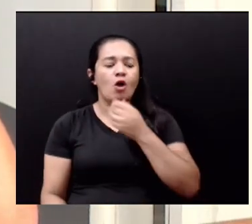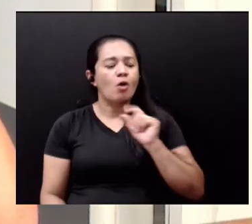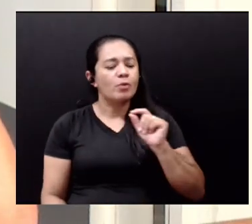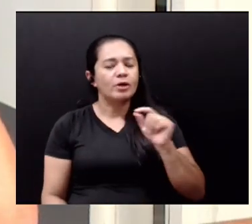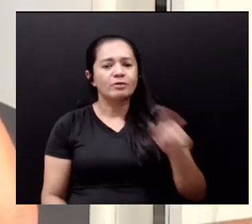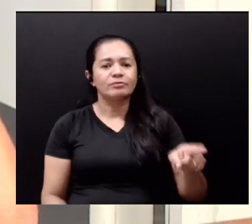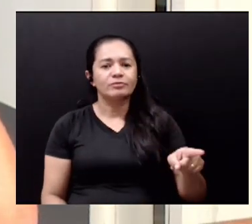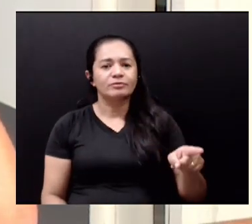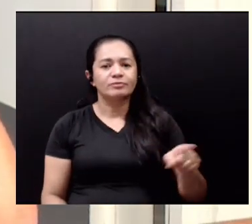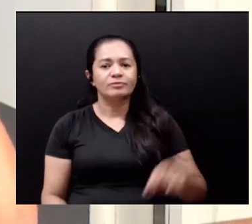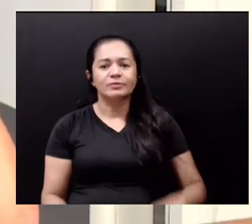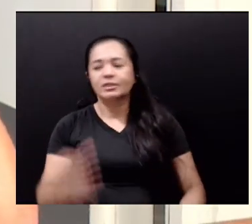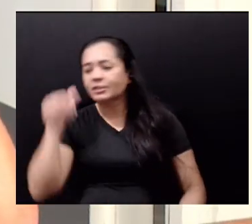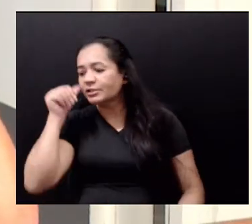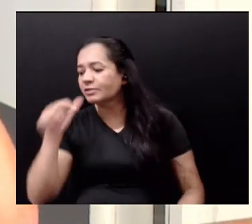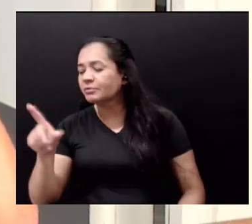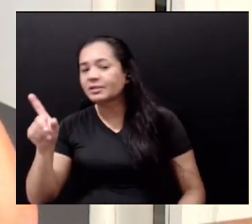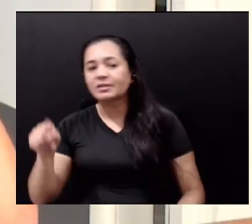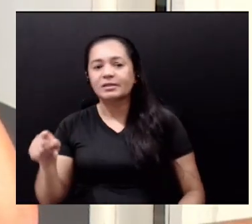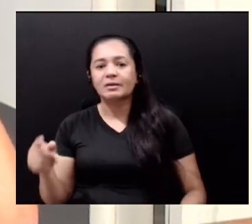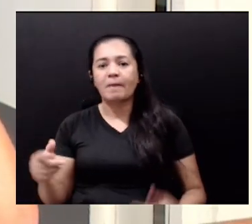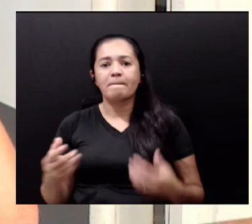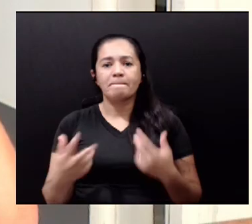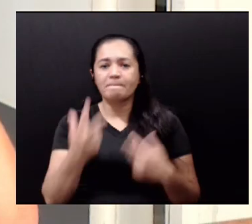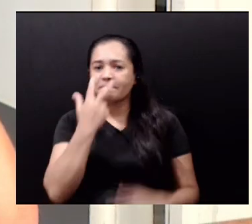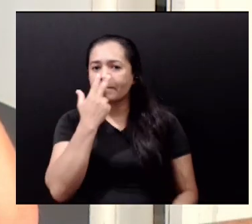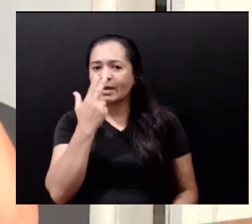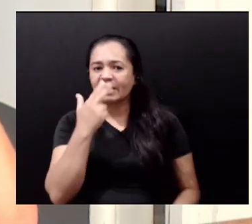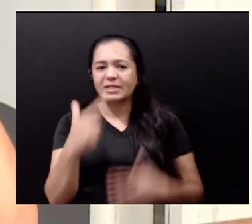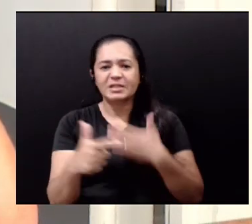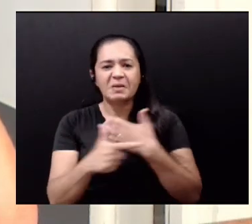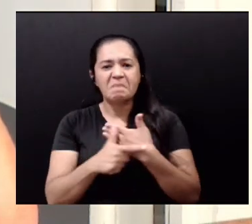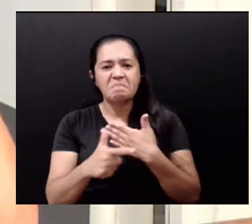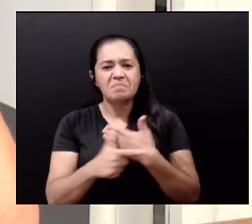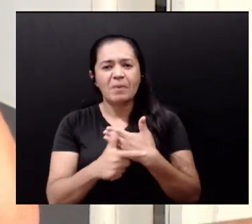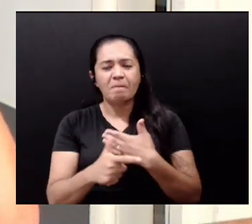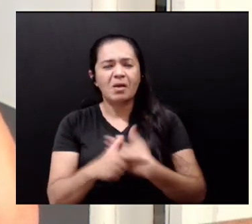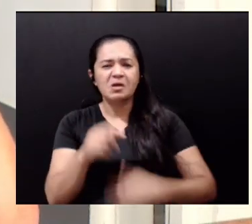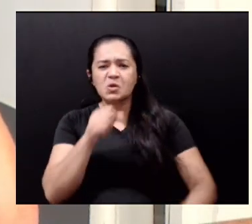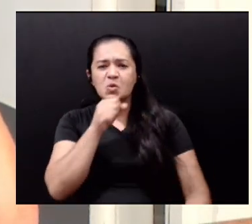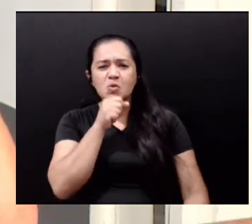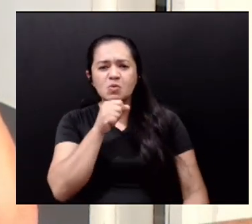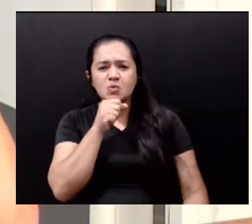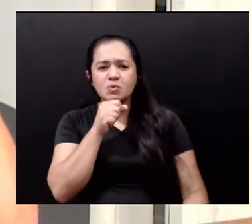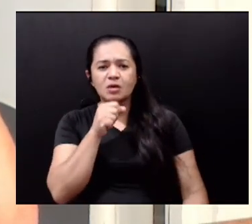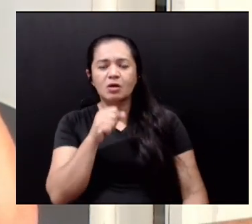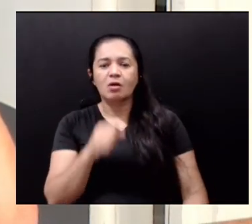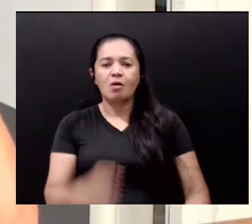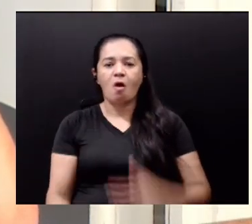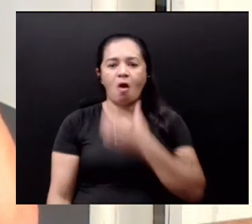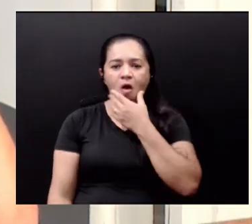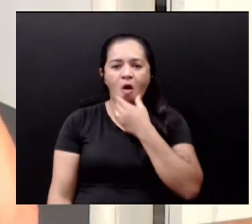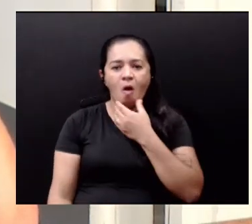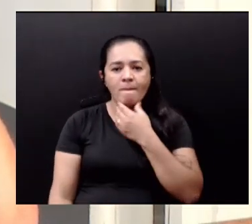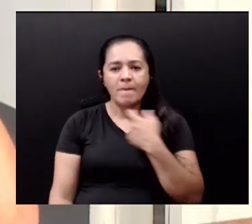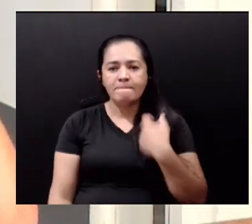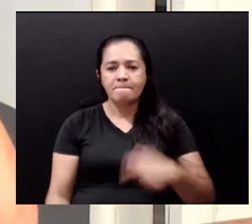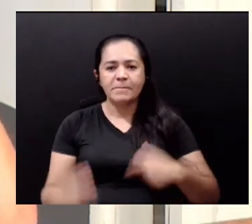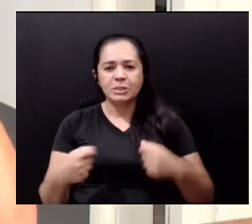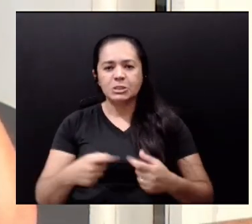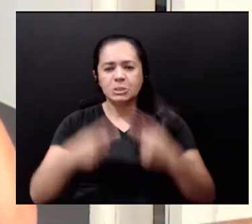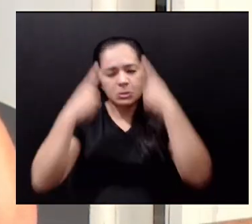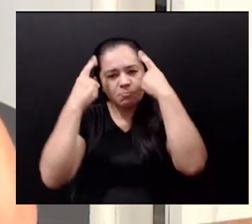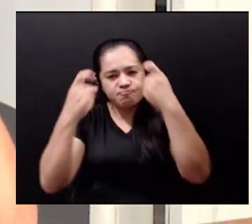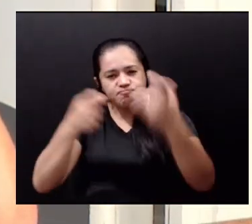mulher, parece que são papéis tão antigos, né, que o homem tem que ser violento, que o homem tem que ser viril,